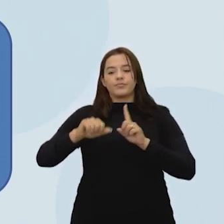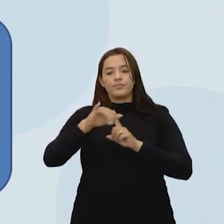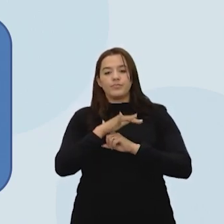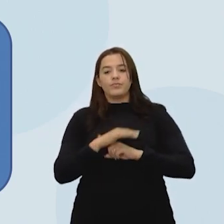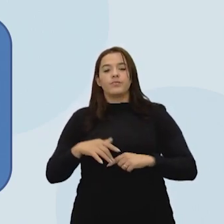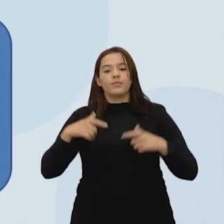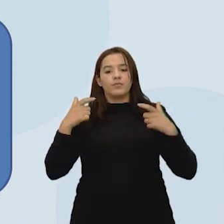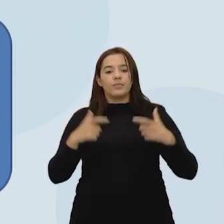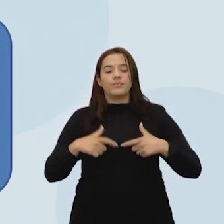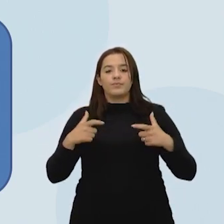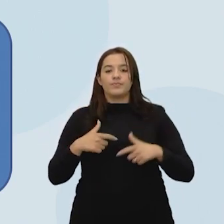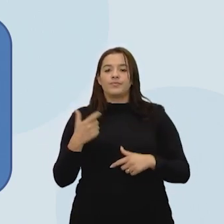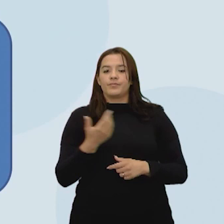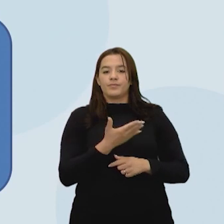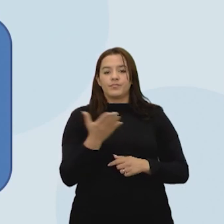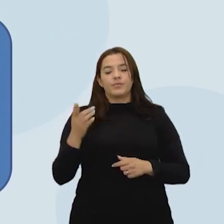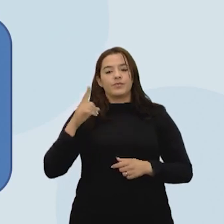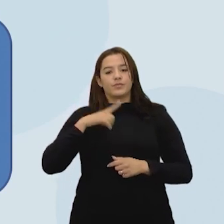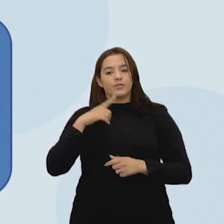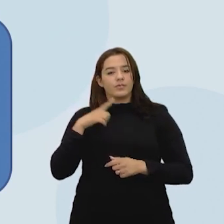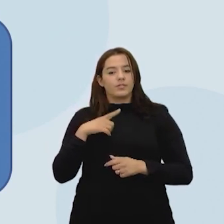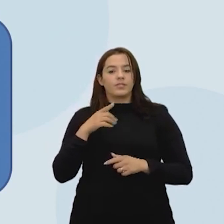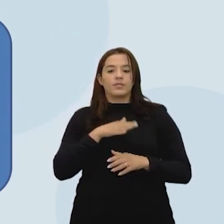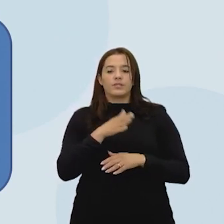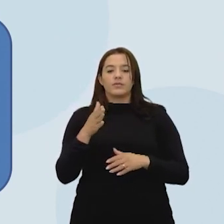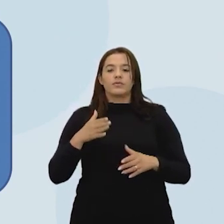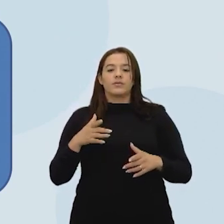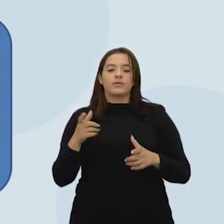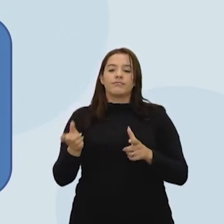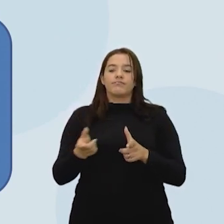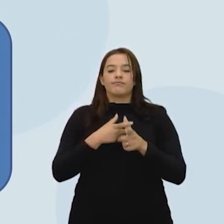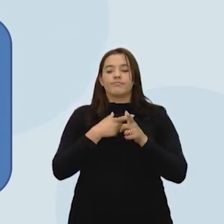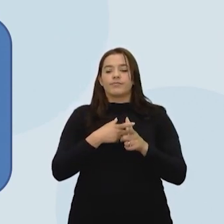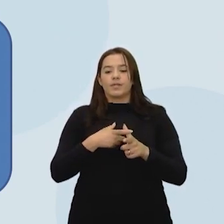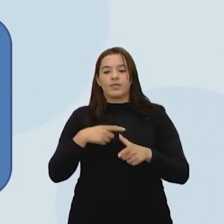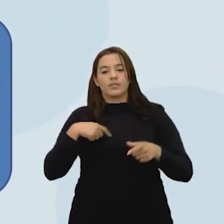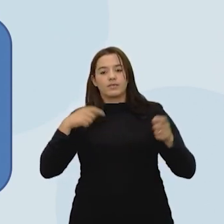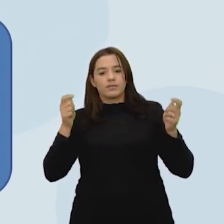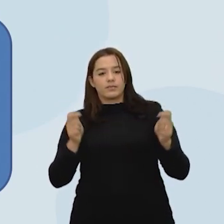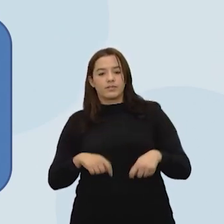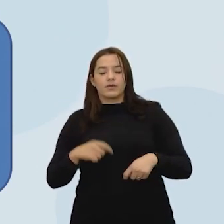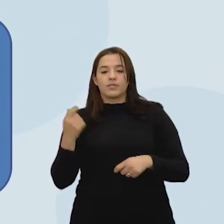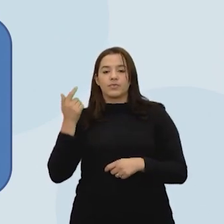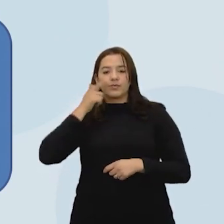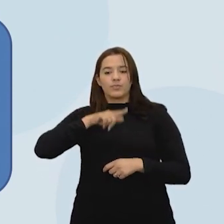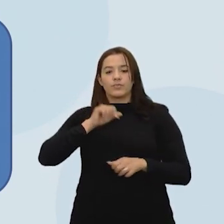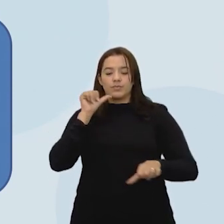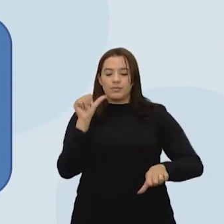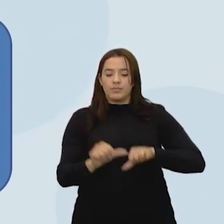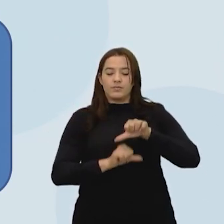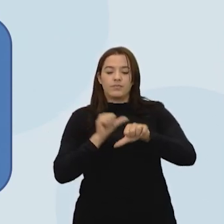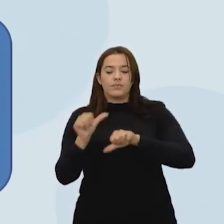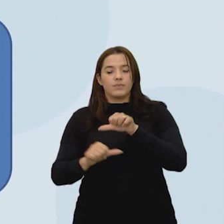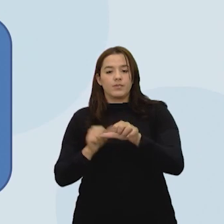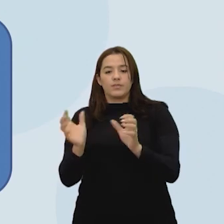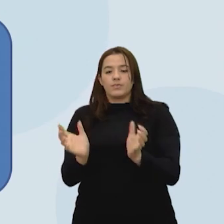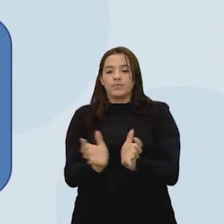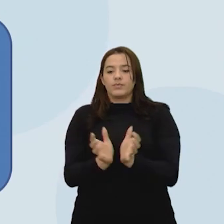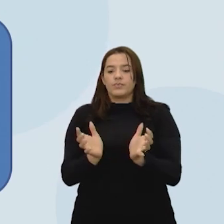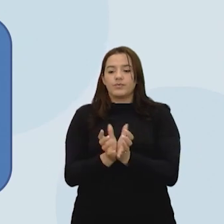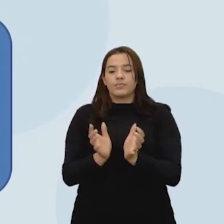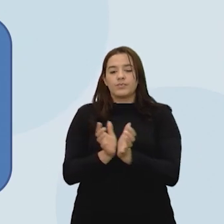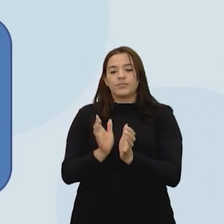aonde você, de alguma forma, impede a possibilidade que haja uma mudança dos grupos